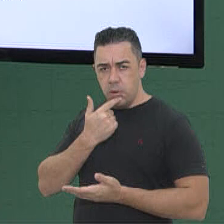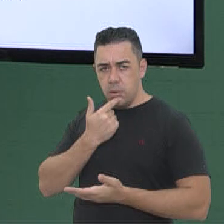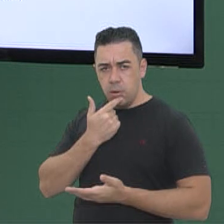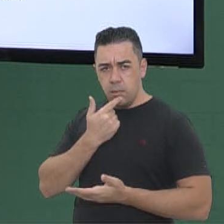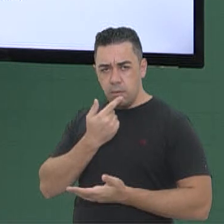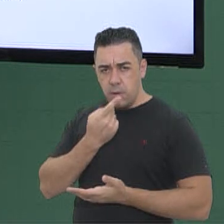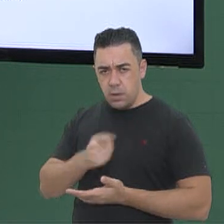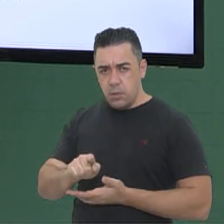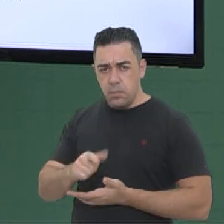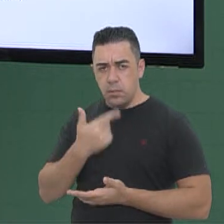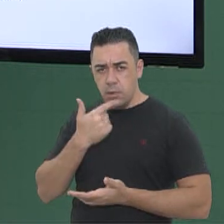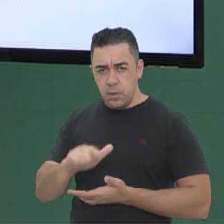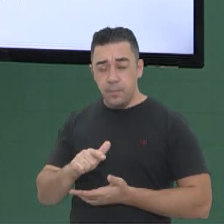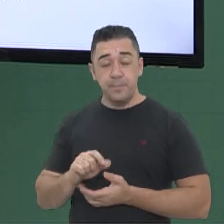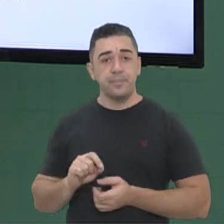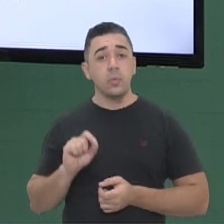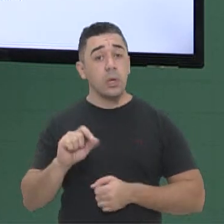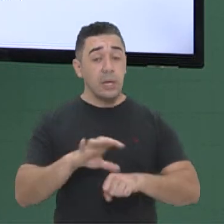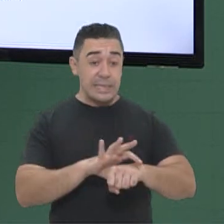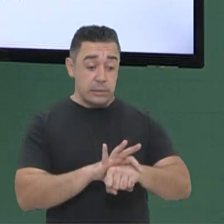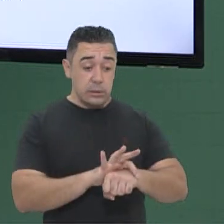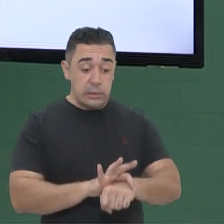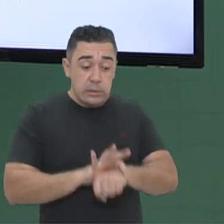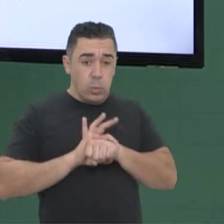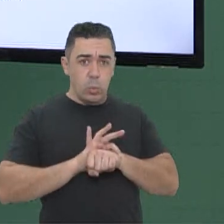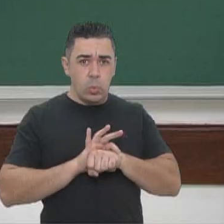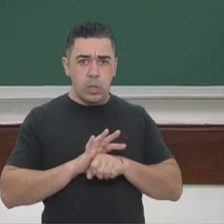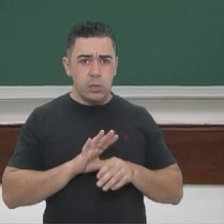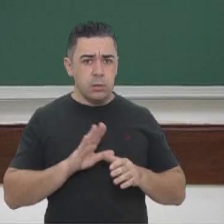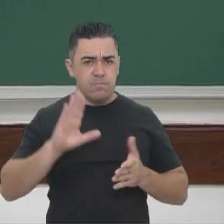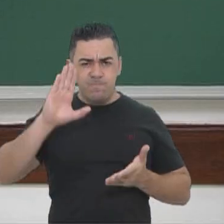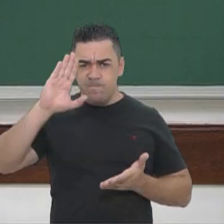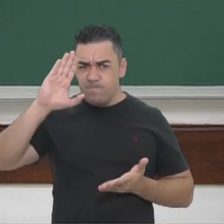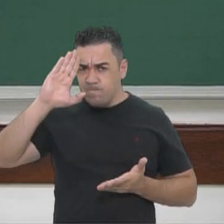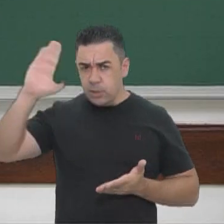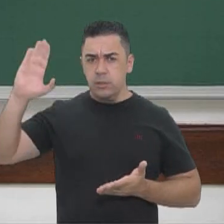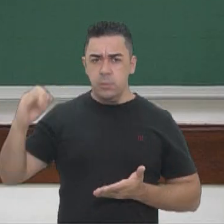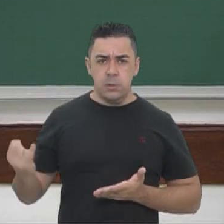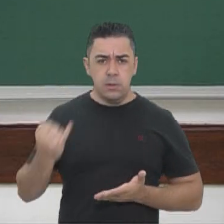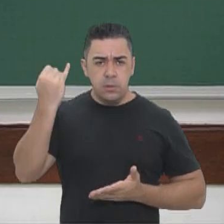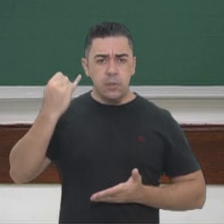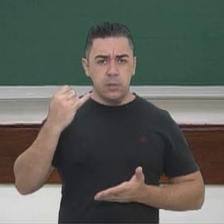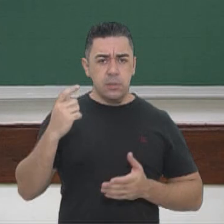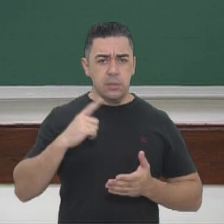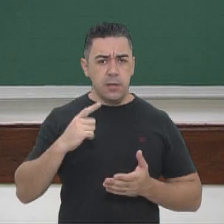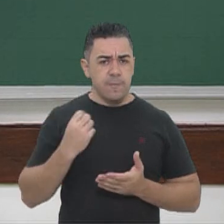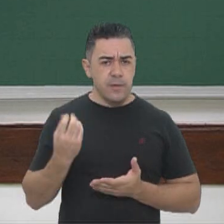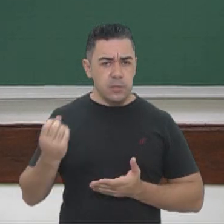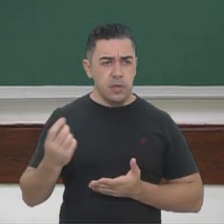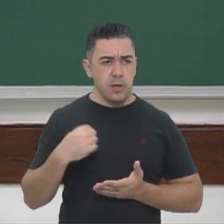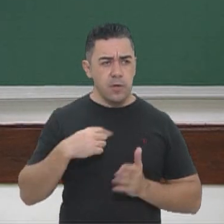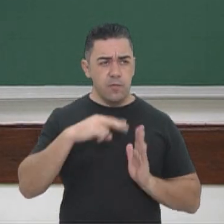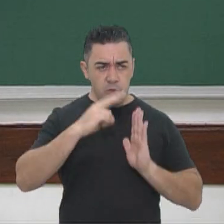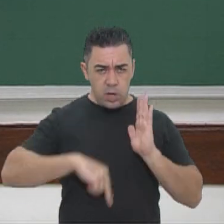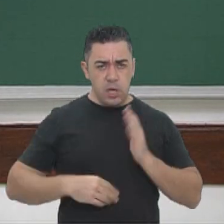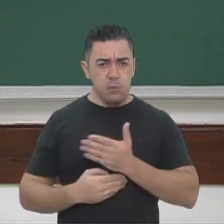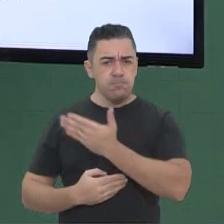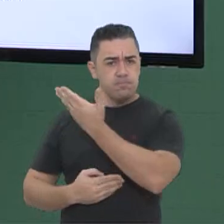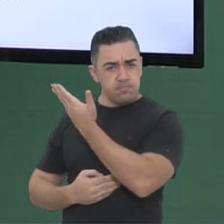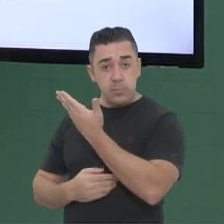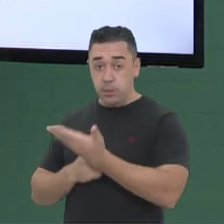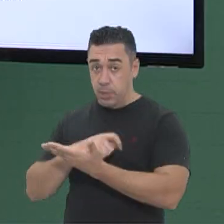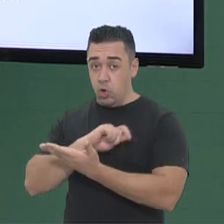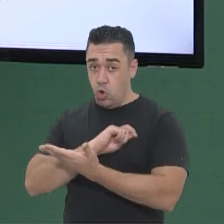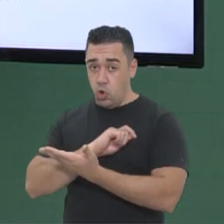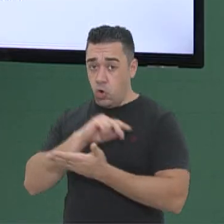a segurança, que é primordial, que as pessoas buscam ao viajar. Vou ler para vocês